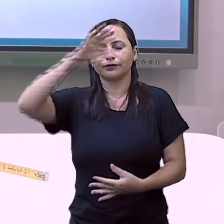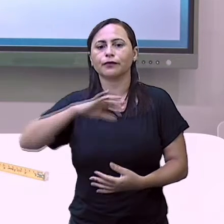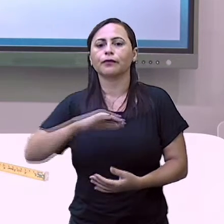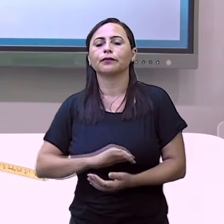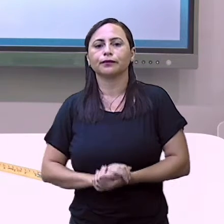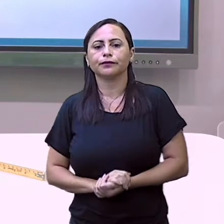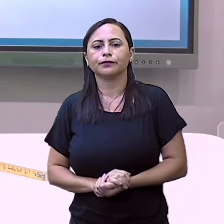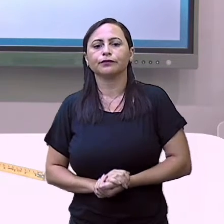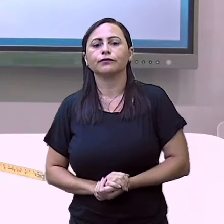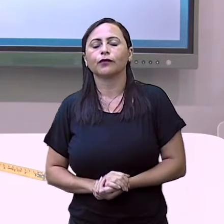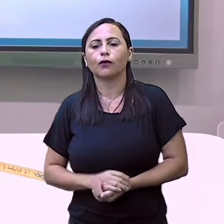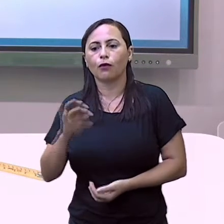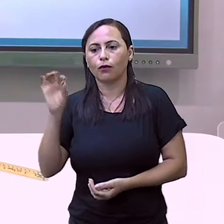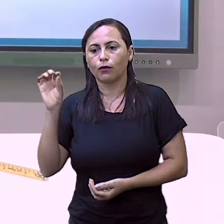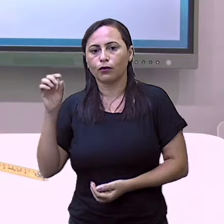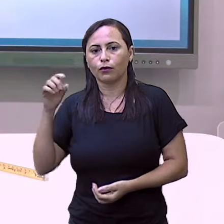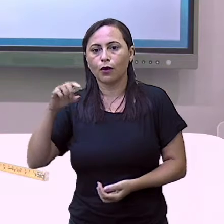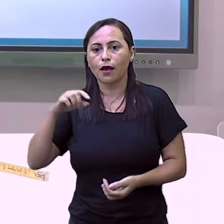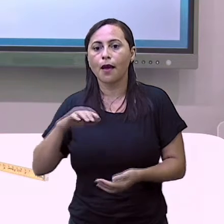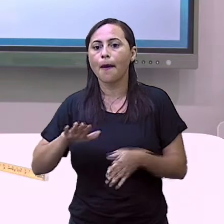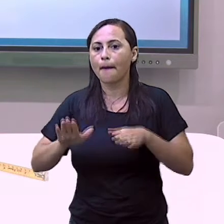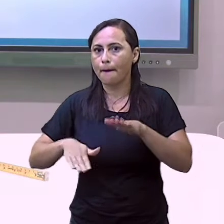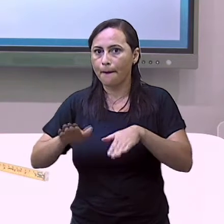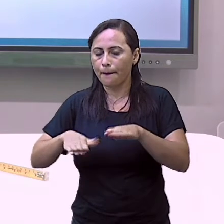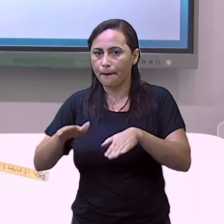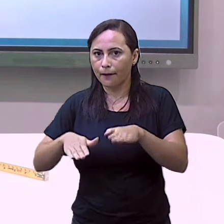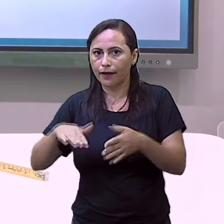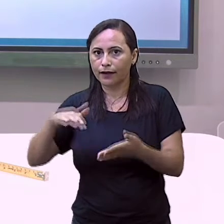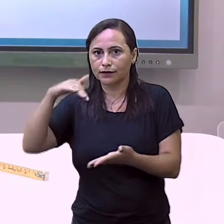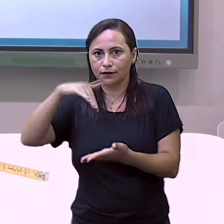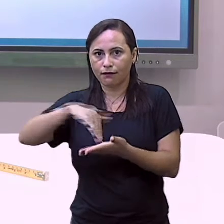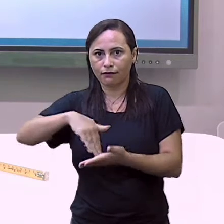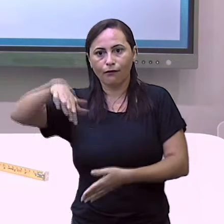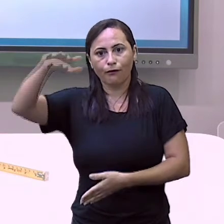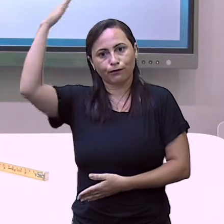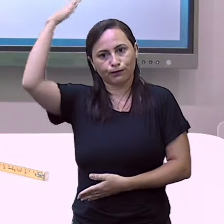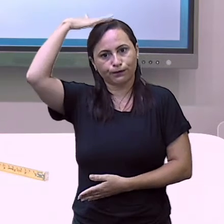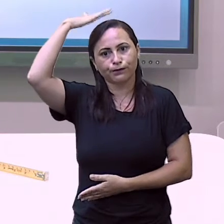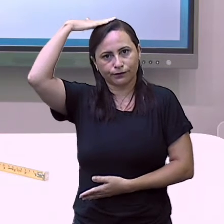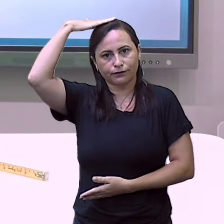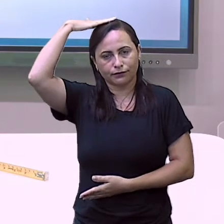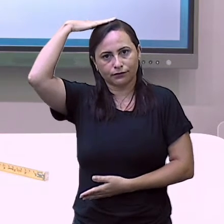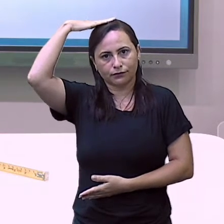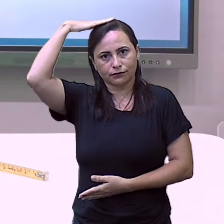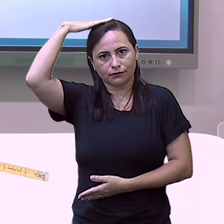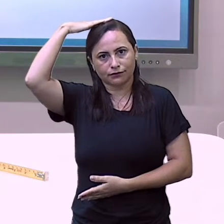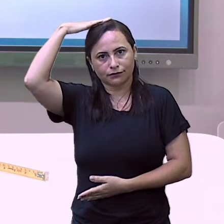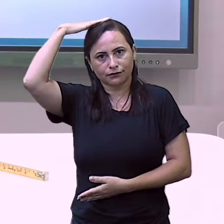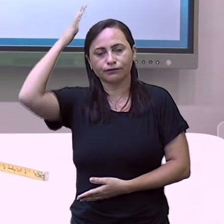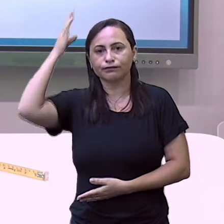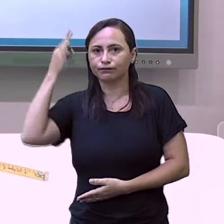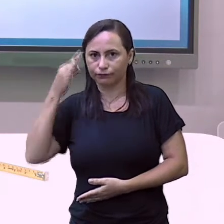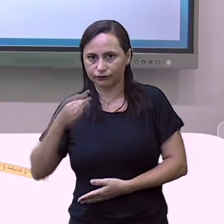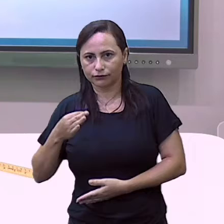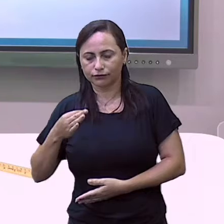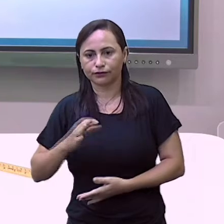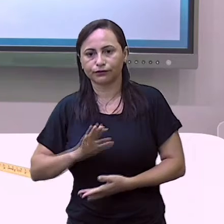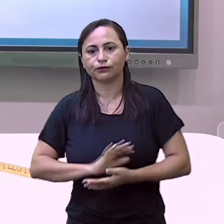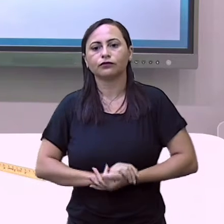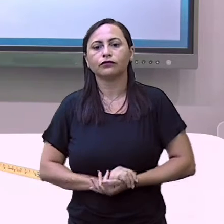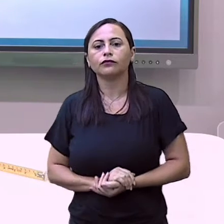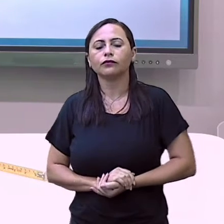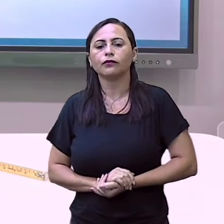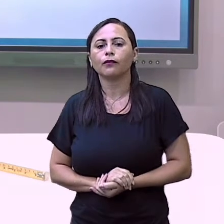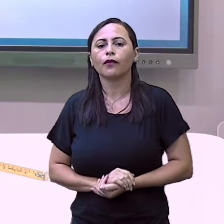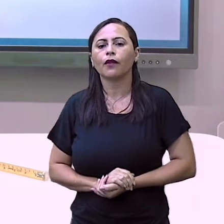ponto a que ponto? Dos pés é o primeiro ponto, a minha cabeça vai ser o meu segundo ponto.